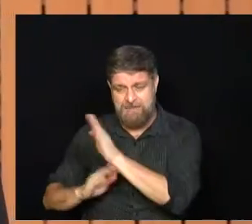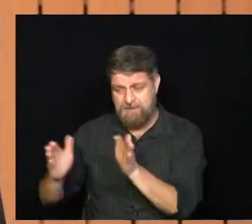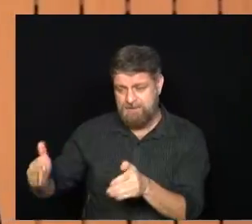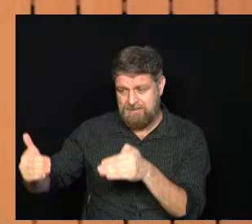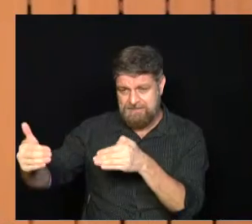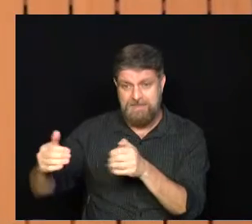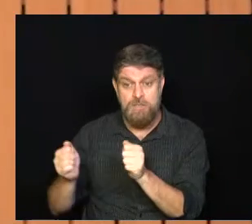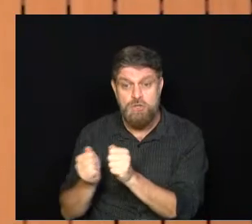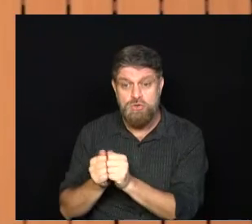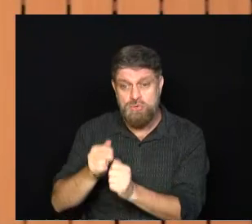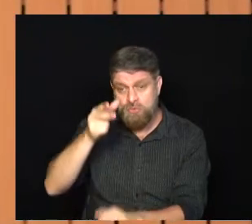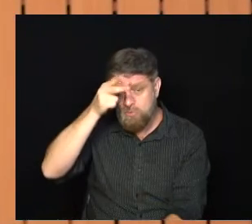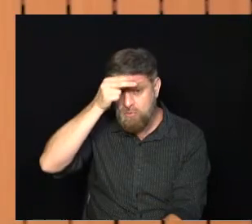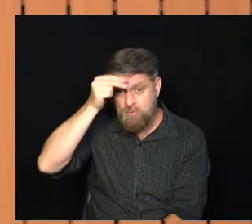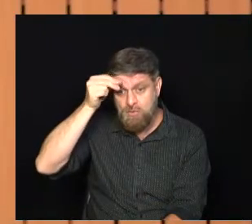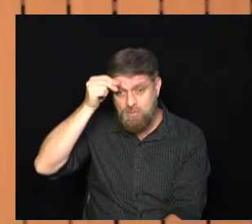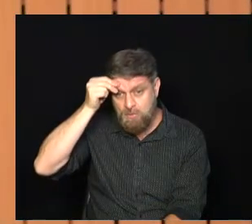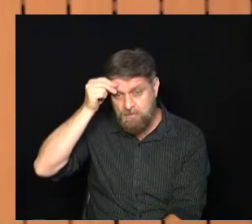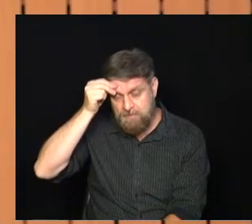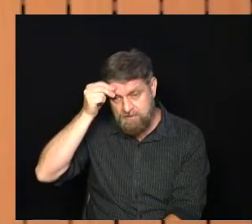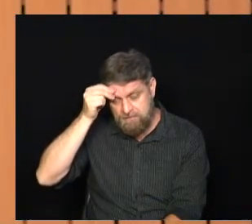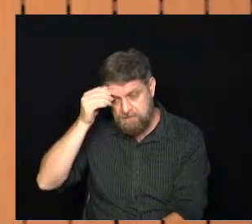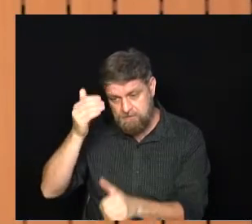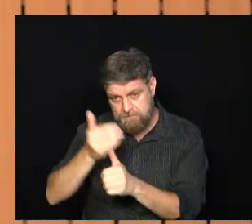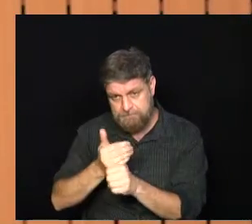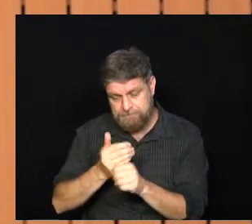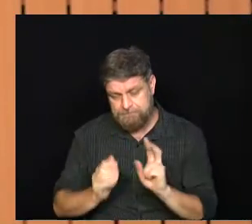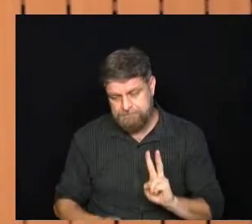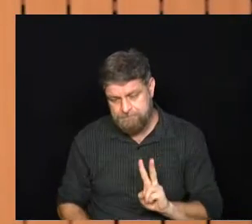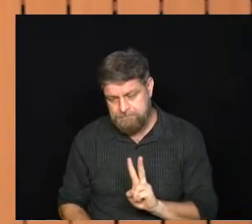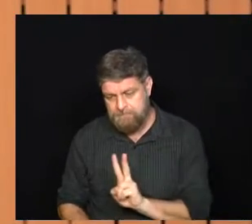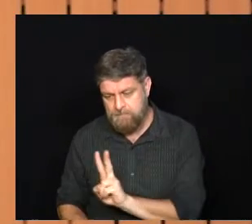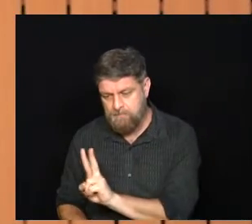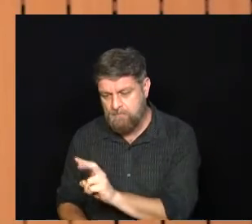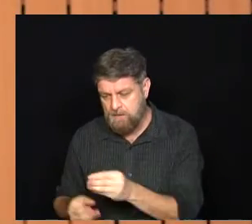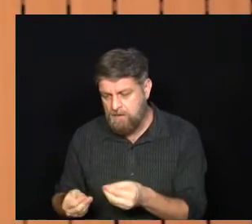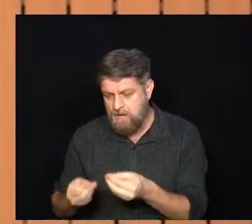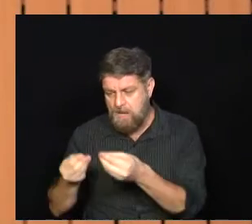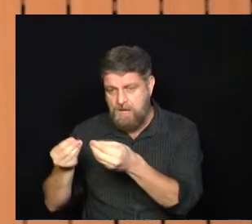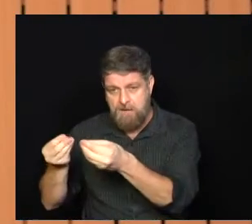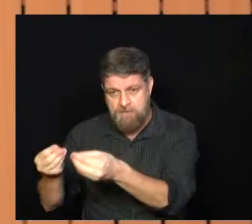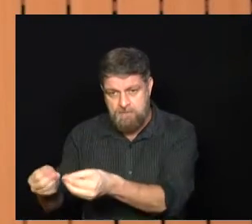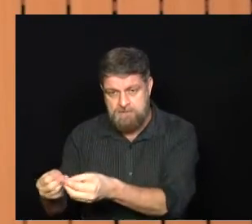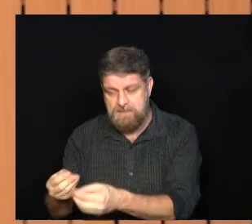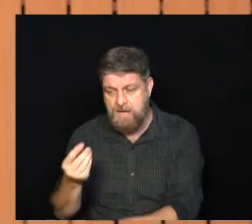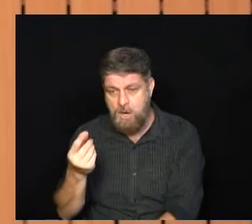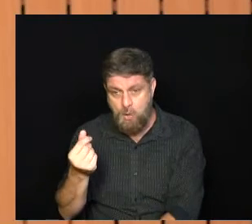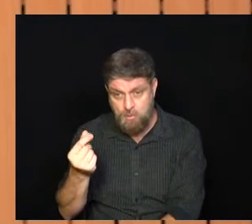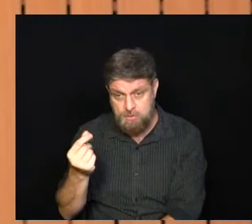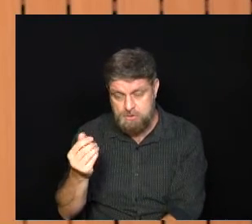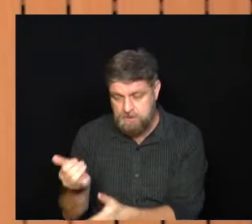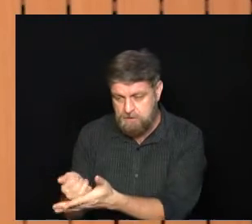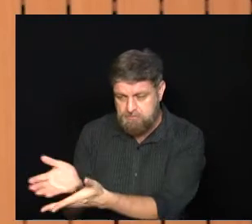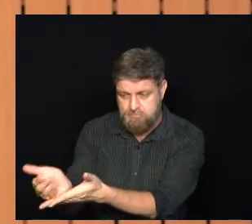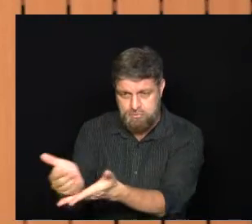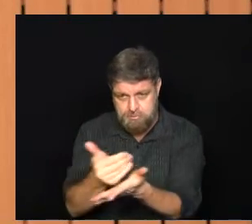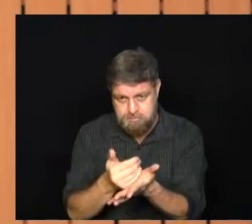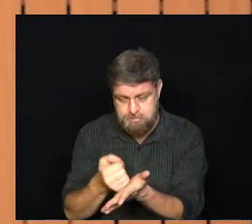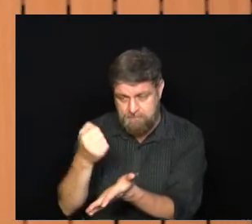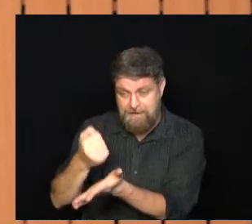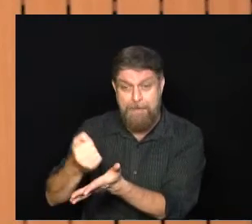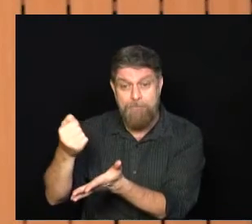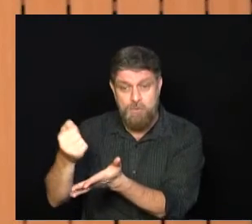o prefeito Vanderlei, que estava entregando a peça orçamentária de 2022 para ser protocolada, que hoje é o último